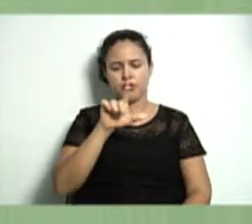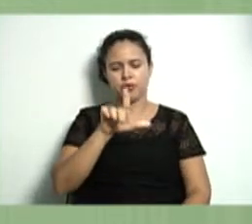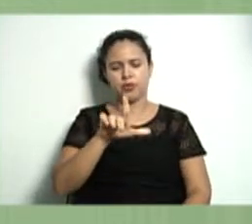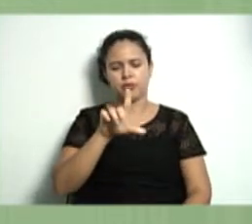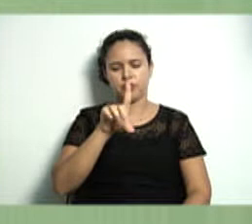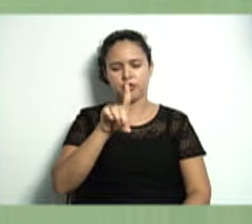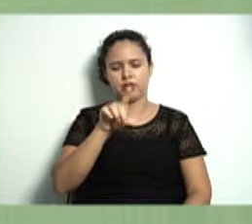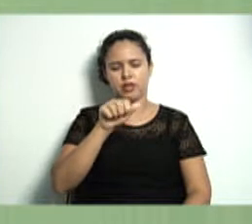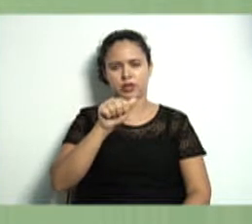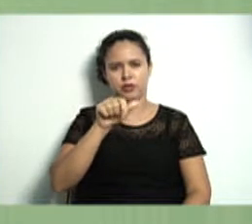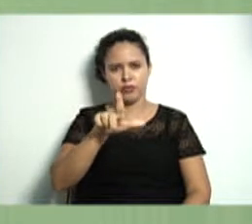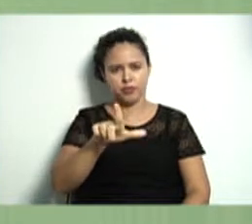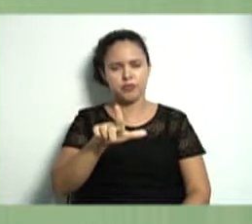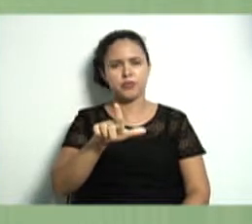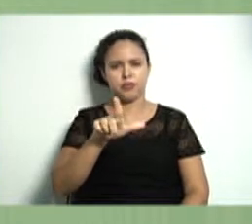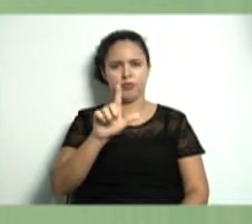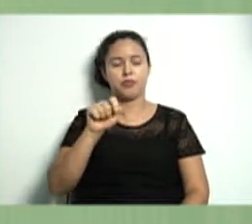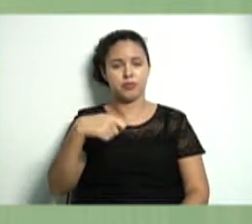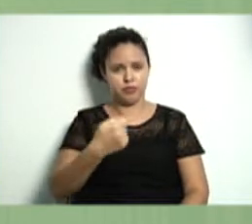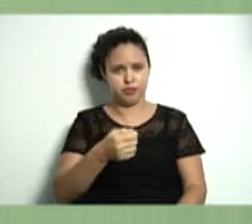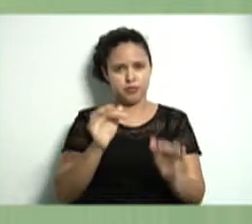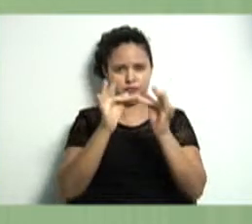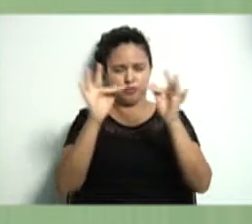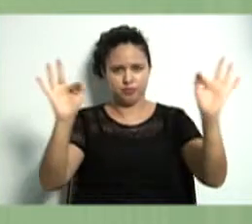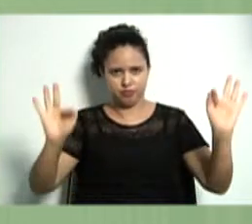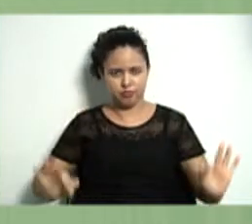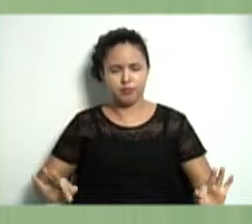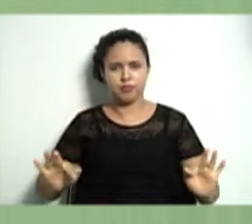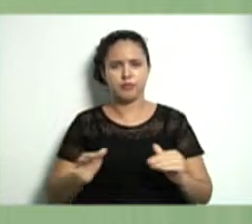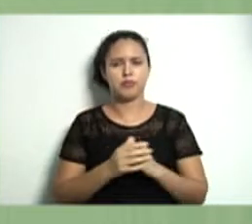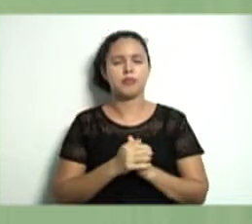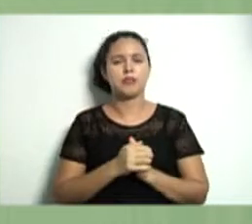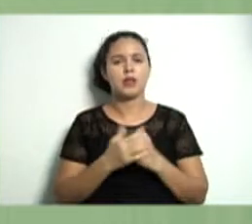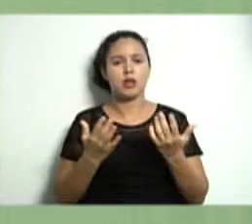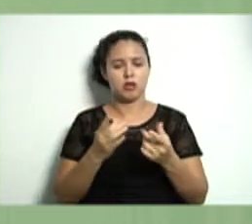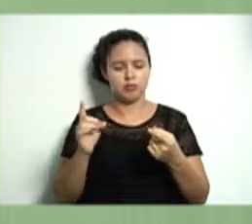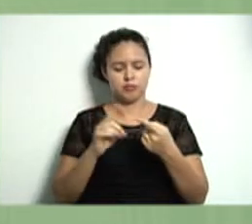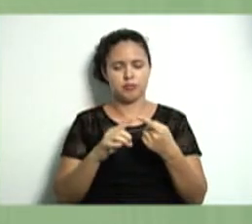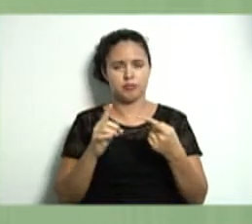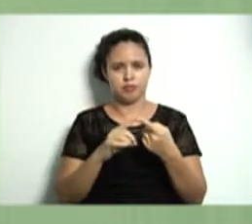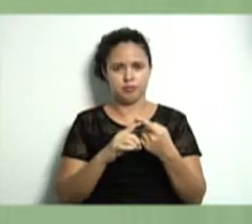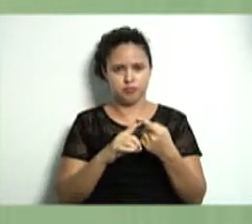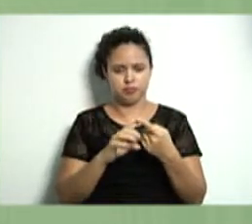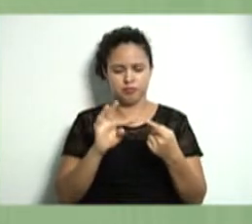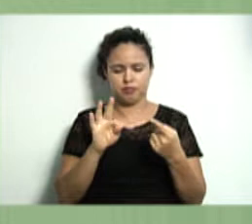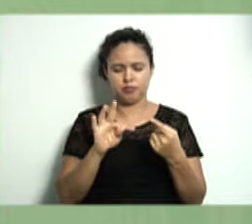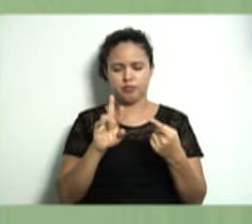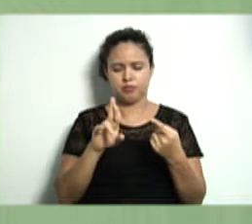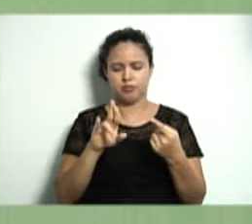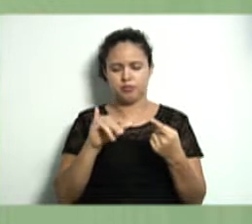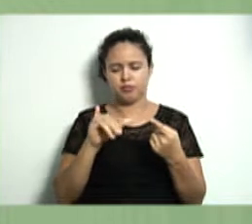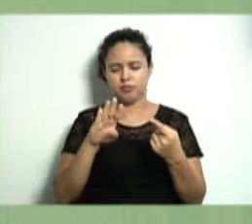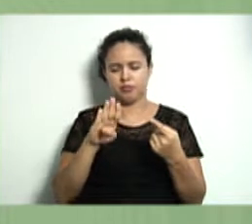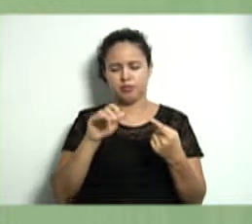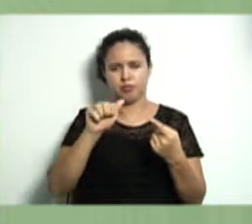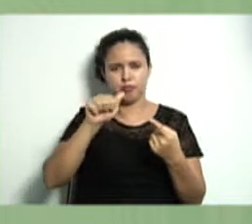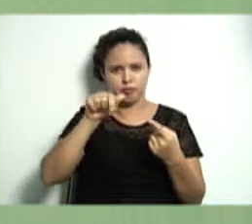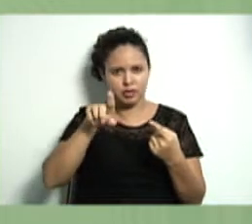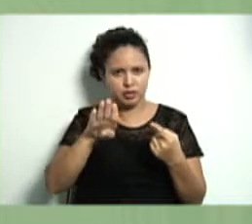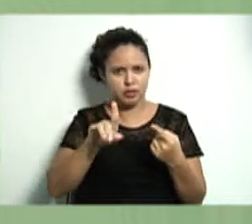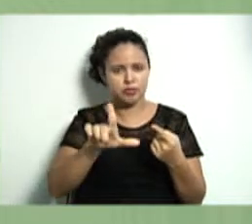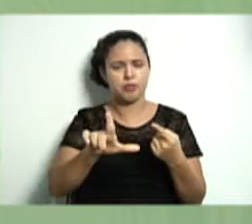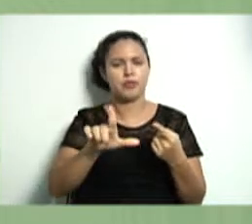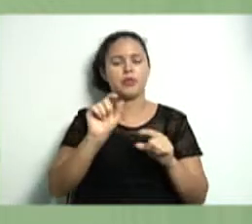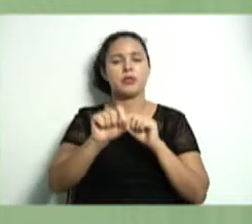produção capitalista. Vamos lá para o meio de produção tribal. Lá predomina o trabalho coletivo.